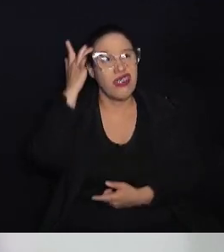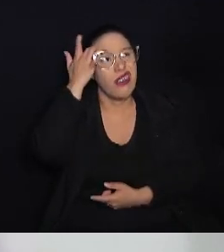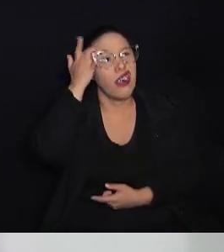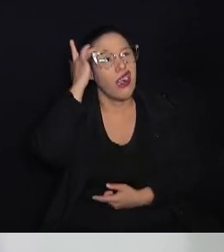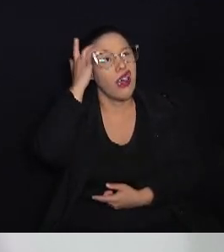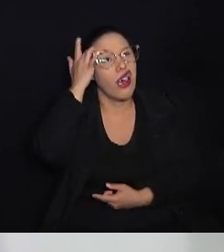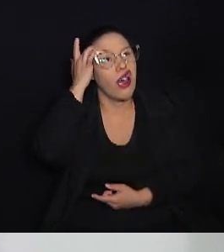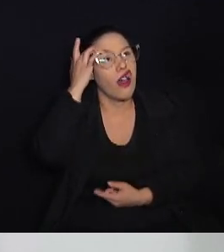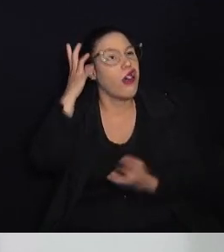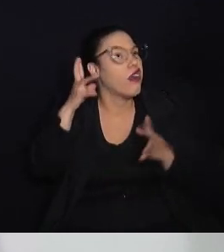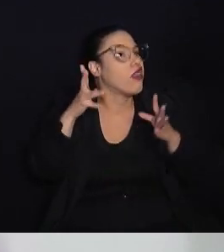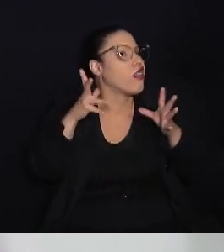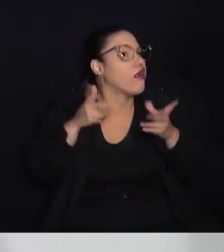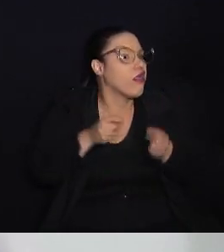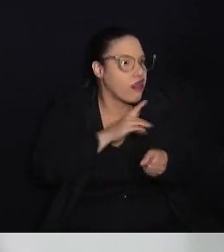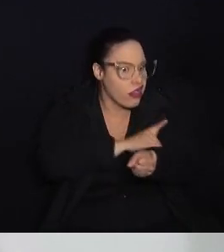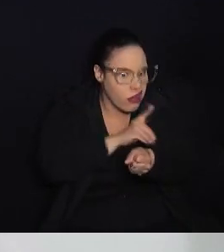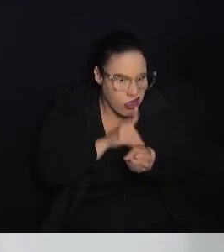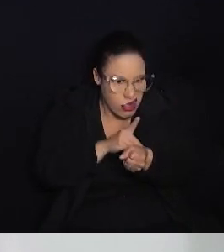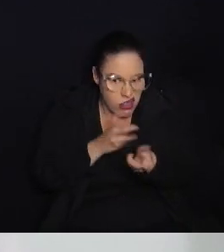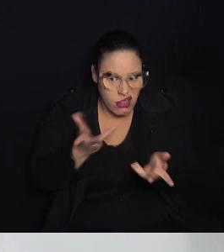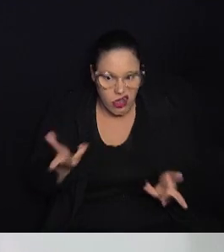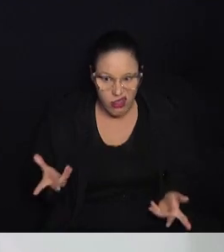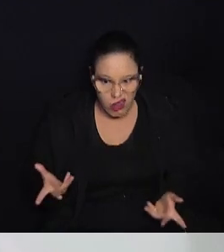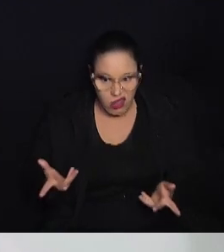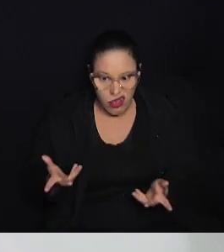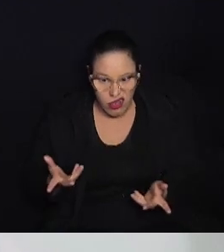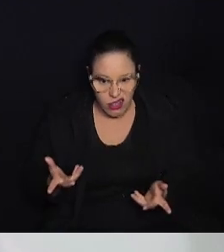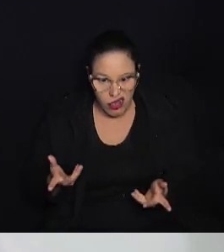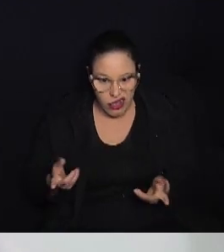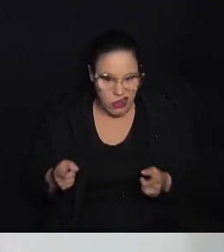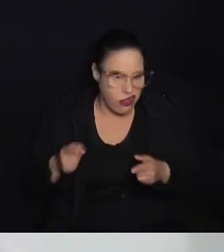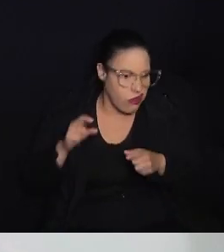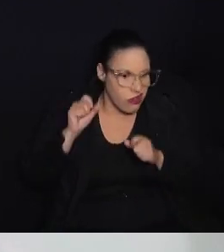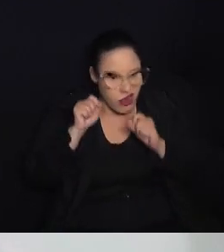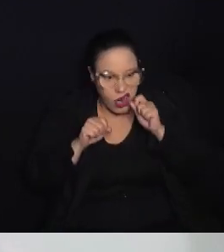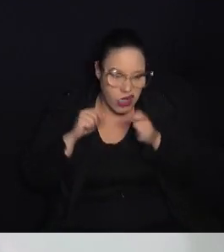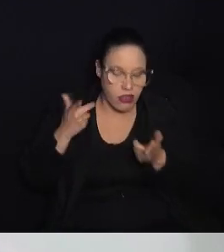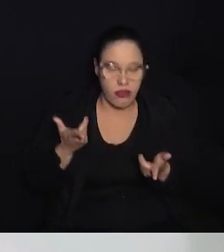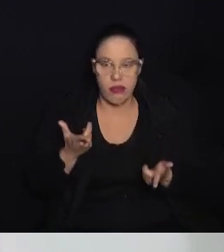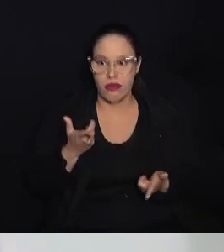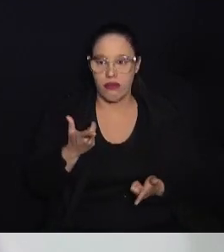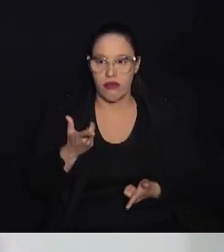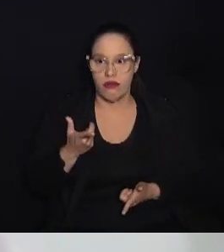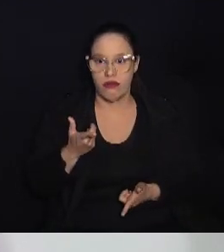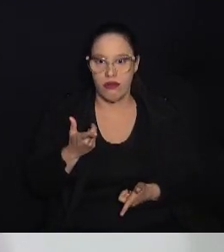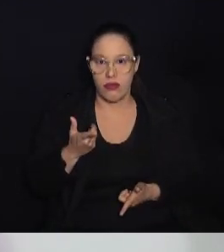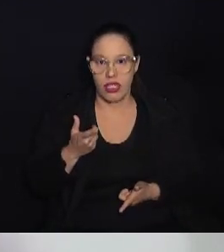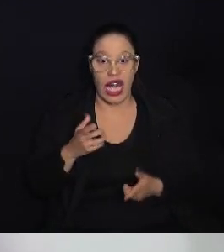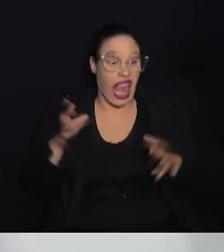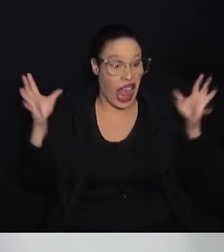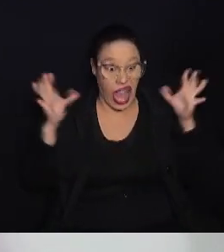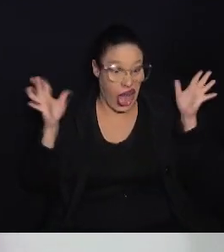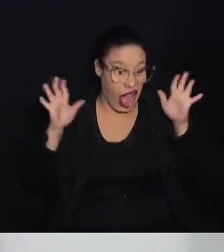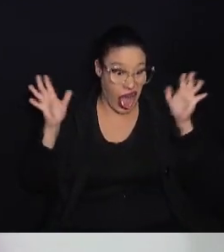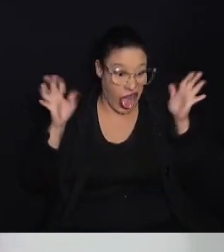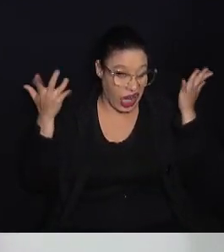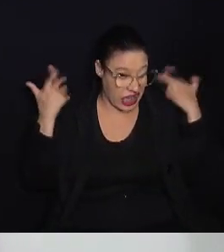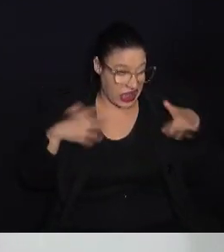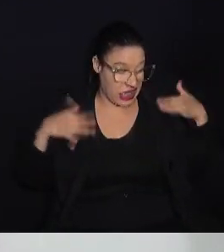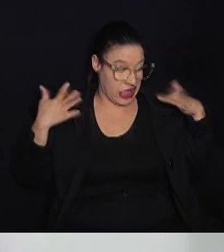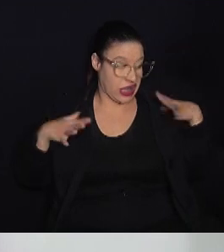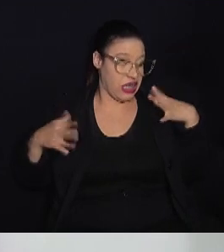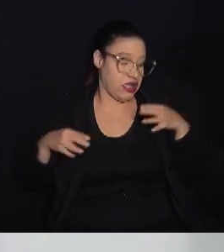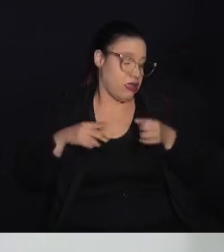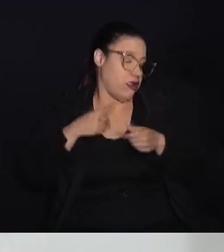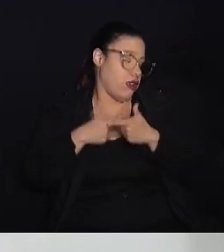acha, e agora todo mundo vai ser diabético, estão fazendo isso, é um tipo para terrorismo, para agora